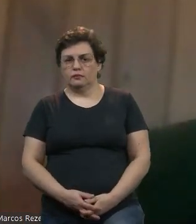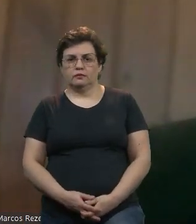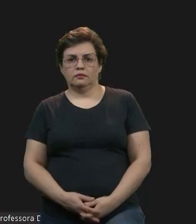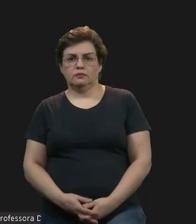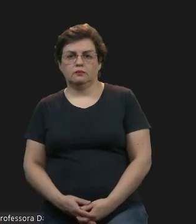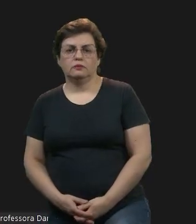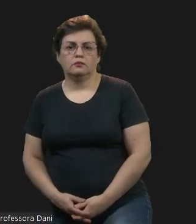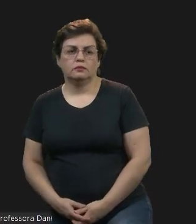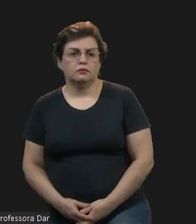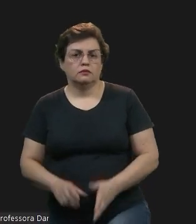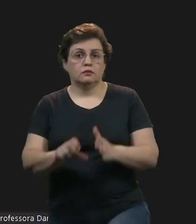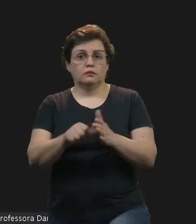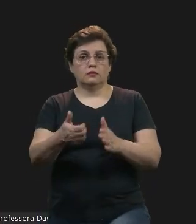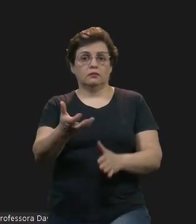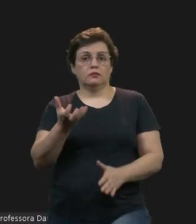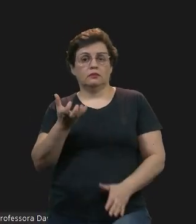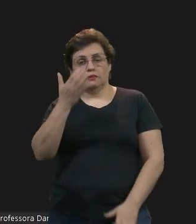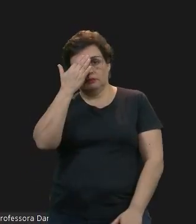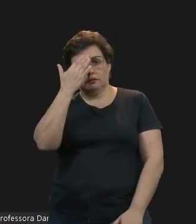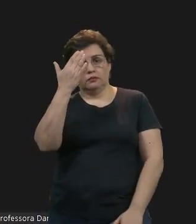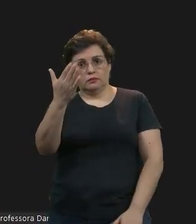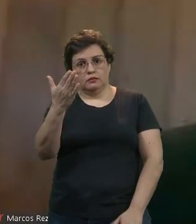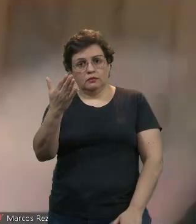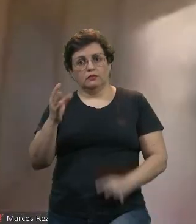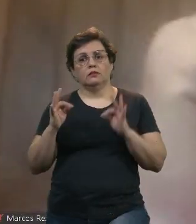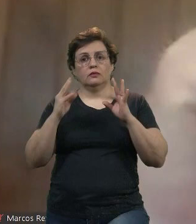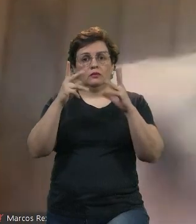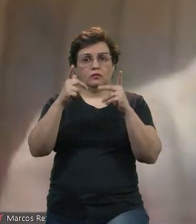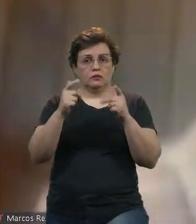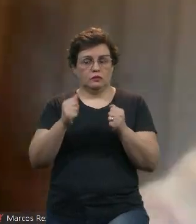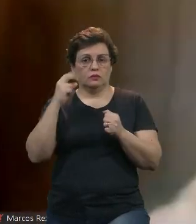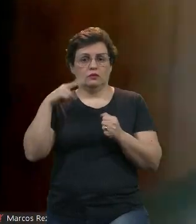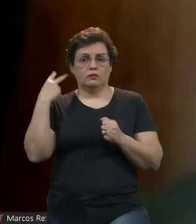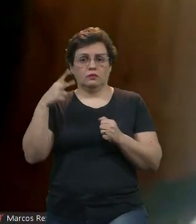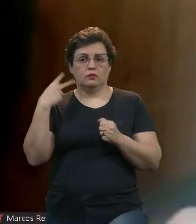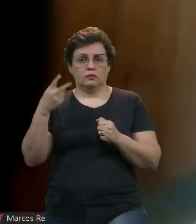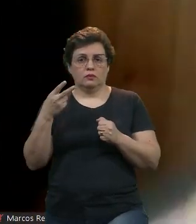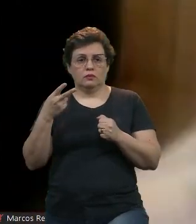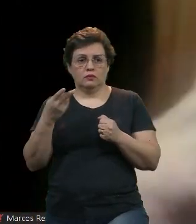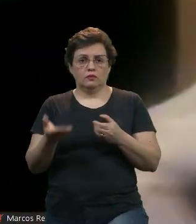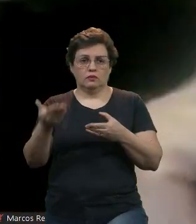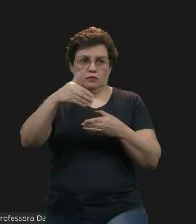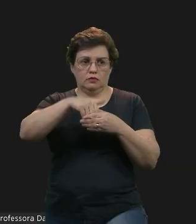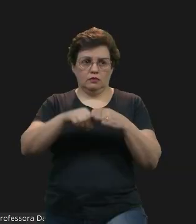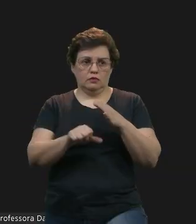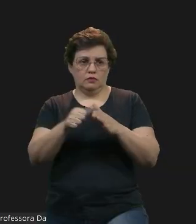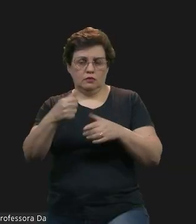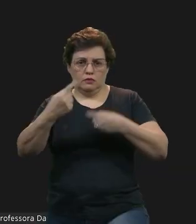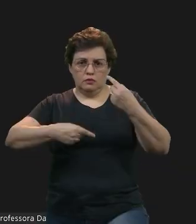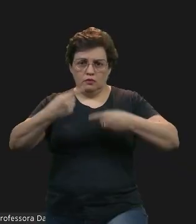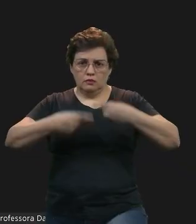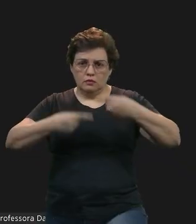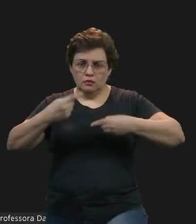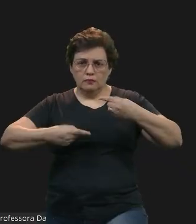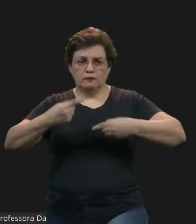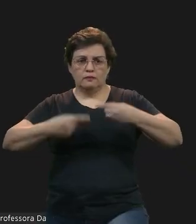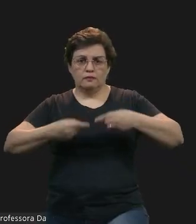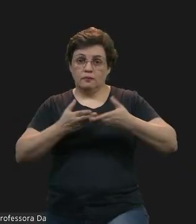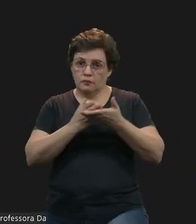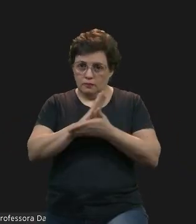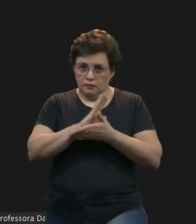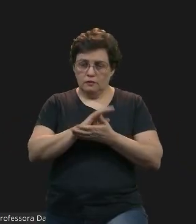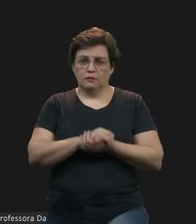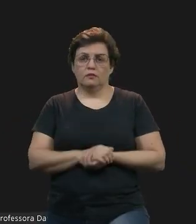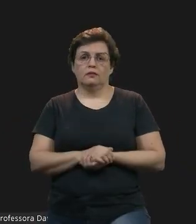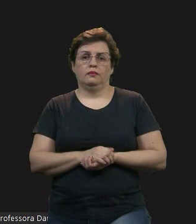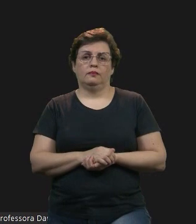Bom, primeiro eu quero iniciar agradecendo os nobres pares que estão aí, que votaram em primeira discussão, aprovando o projeto em primeira